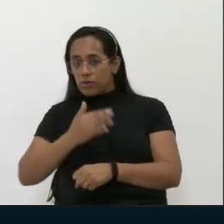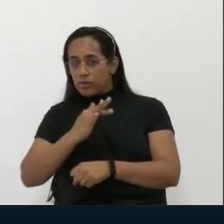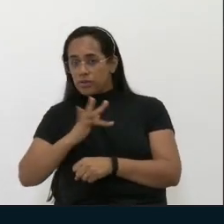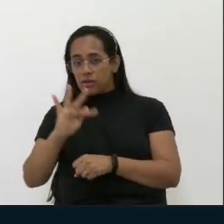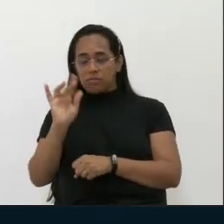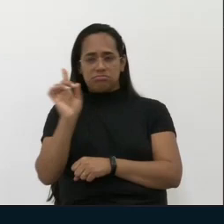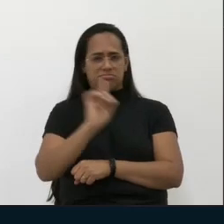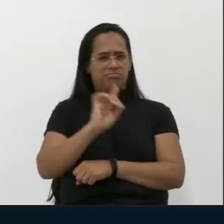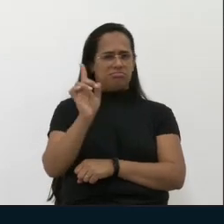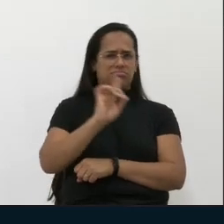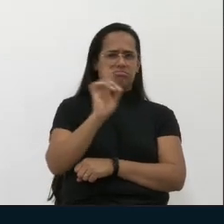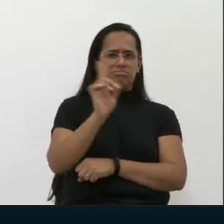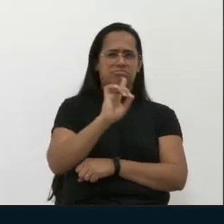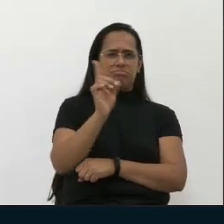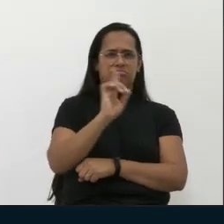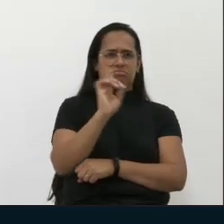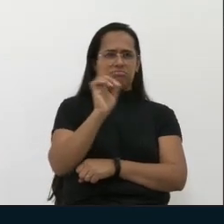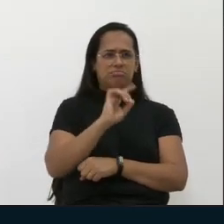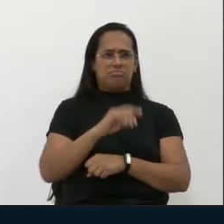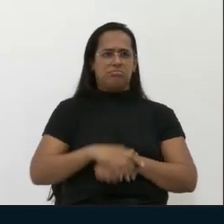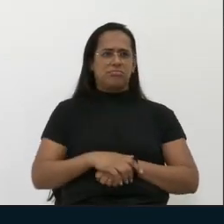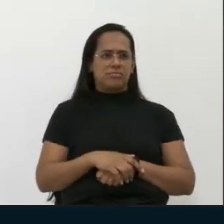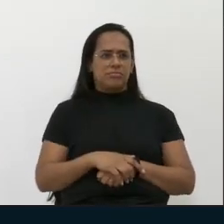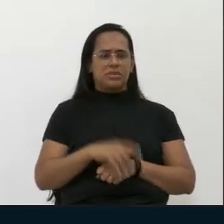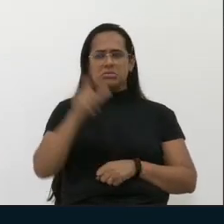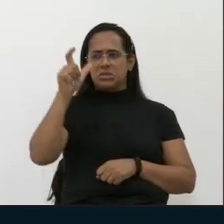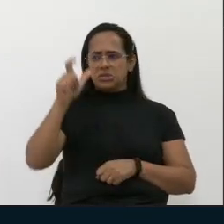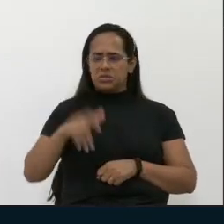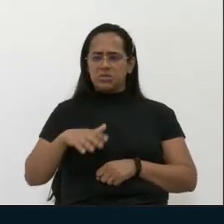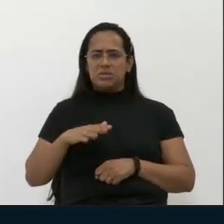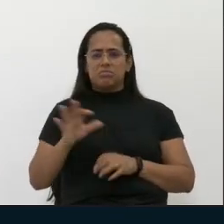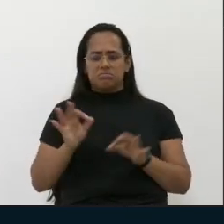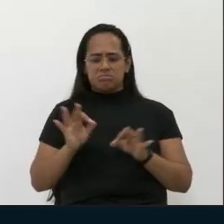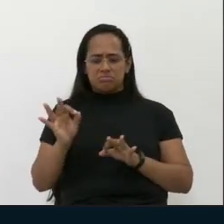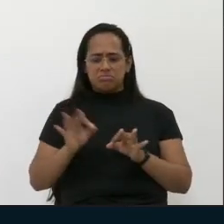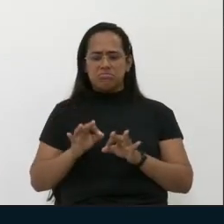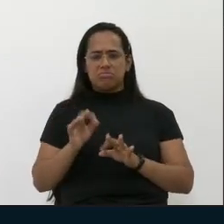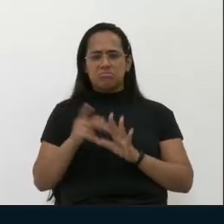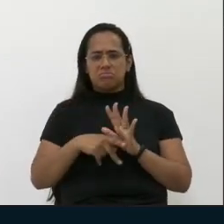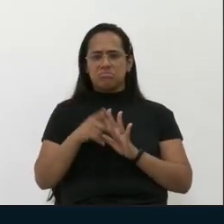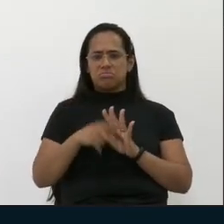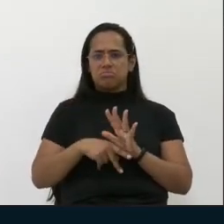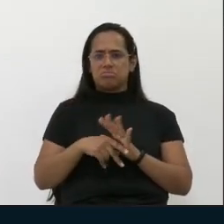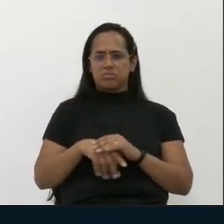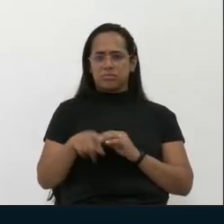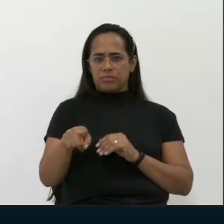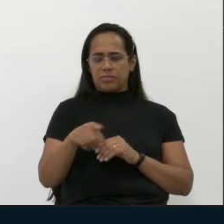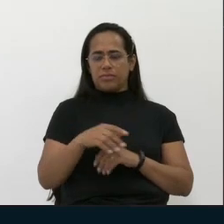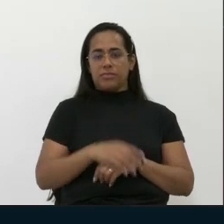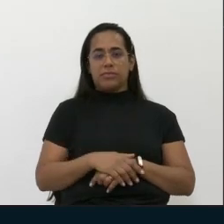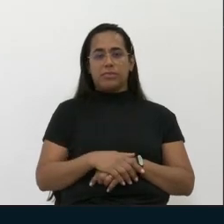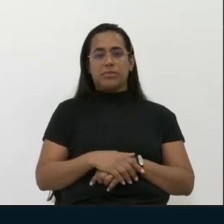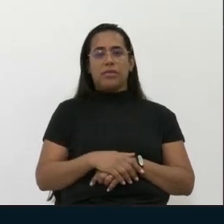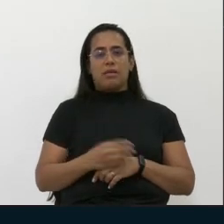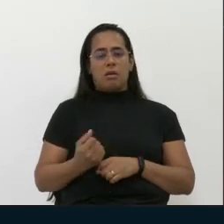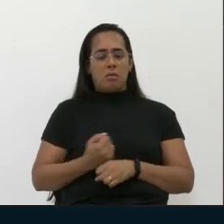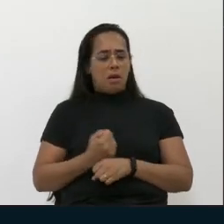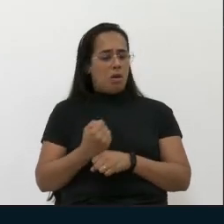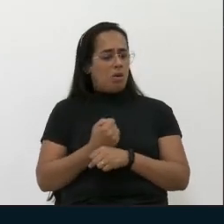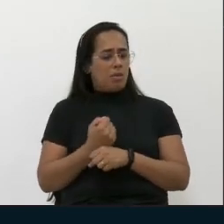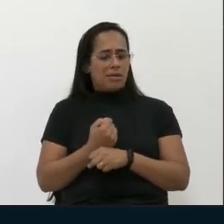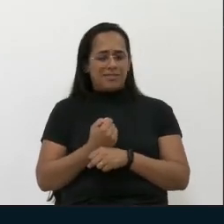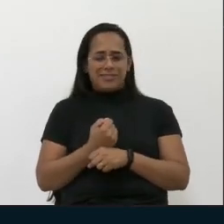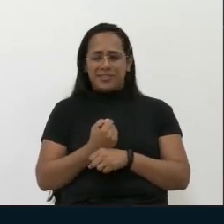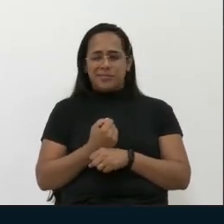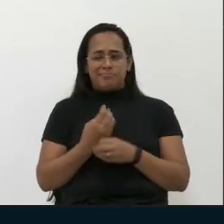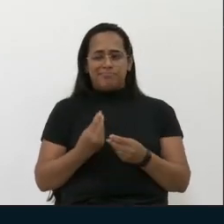Bom Sucesso é uma obra hiper superada, e que nós não temos passado aí quase 10 anos,